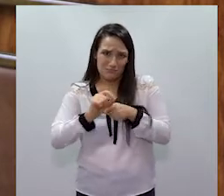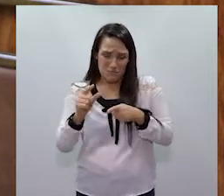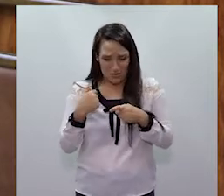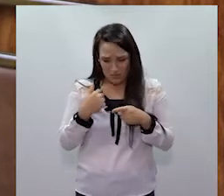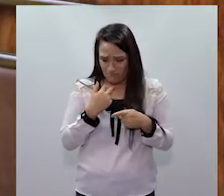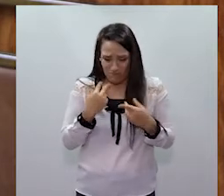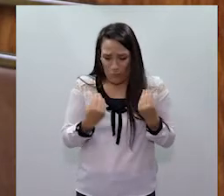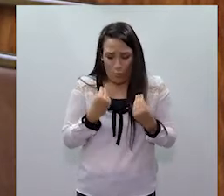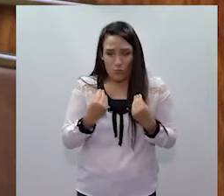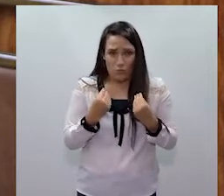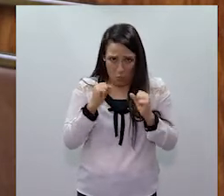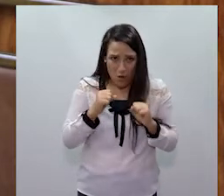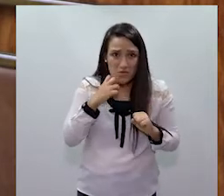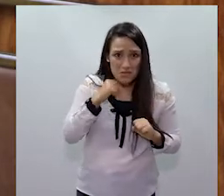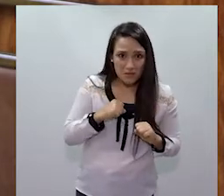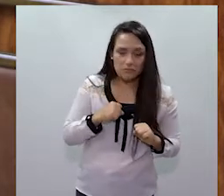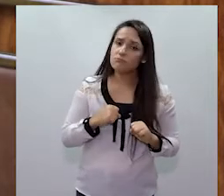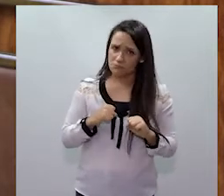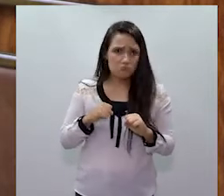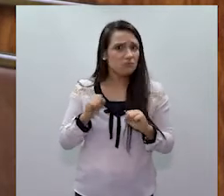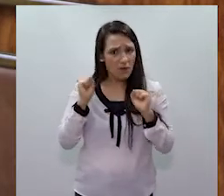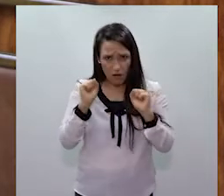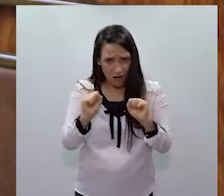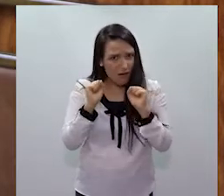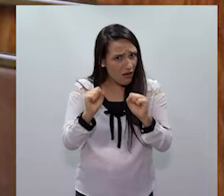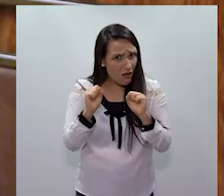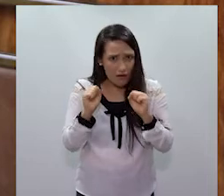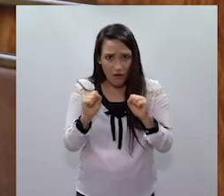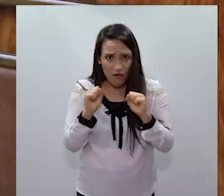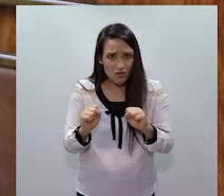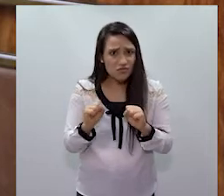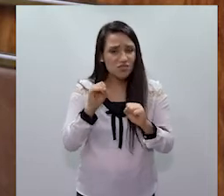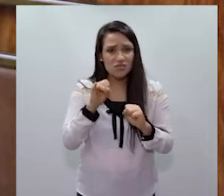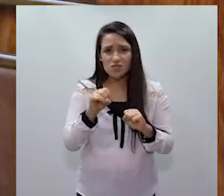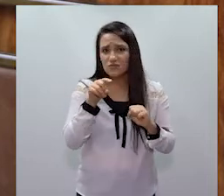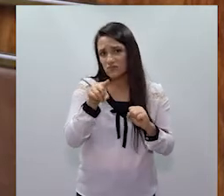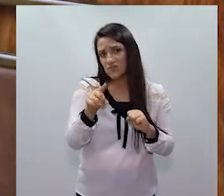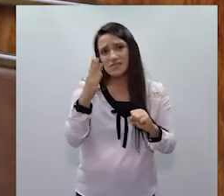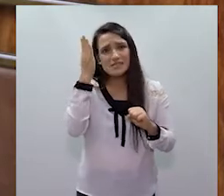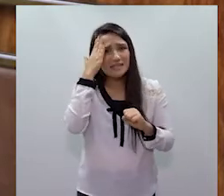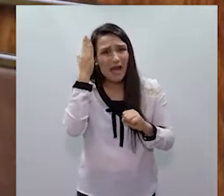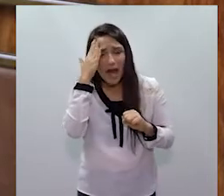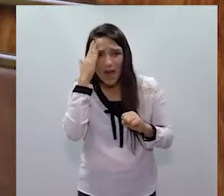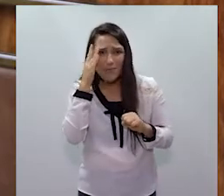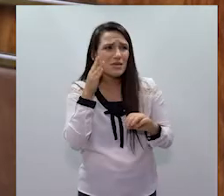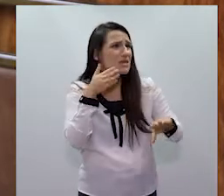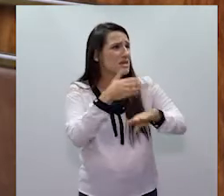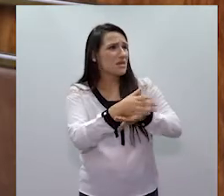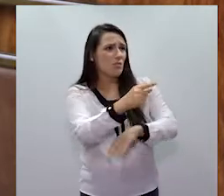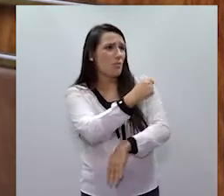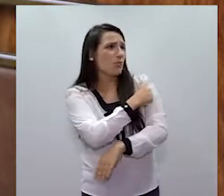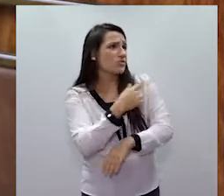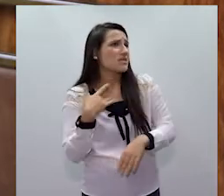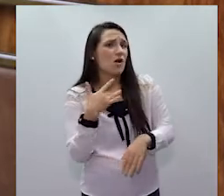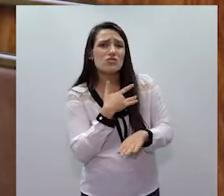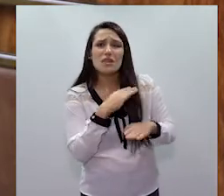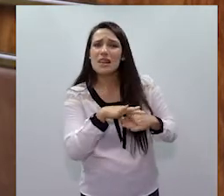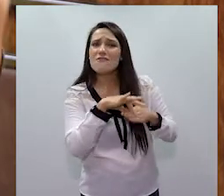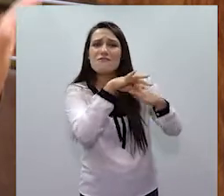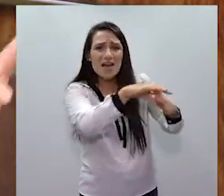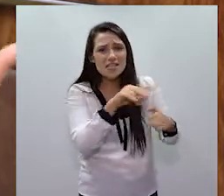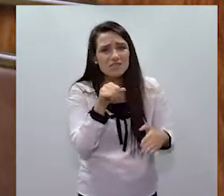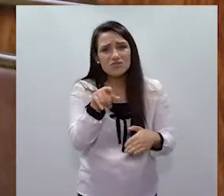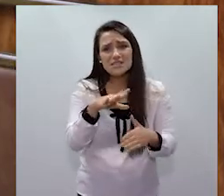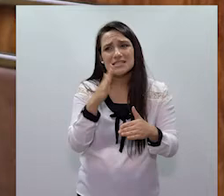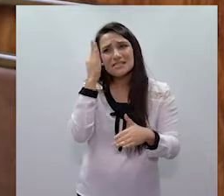condições? Claro que pode. Basta que você saiba usar os equipamentos de saúde da sua cidade, do seu bairro, saiba como